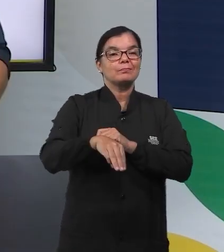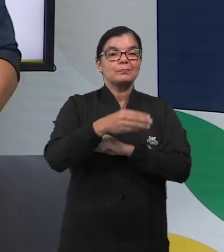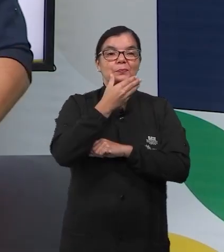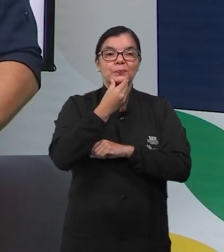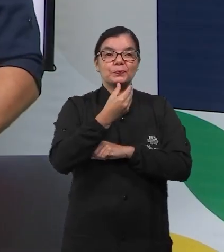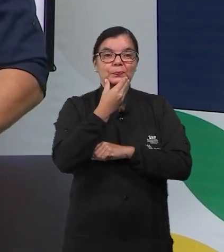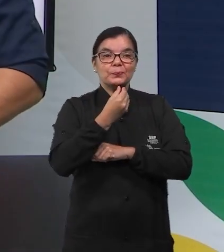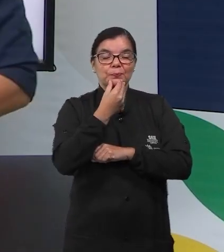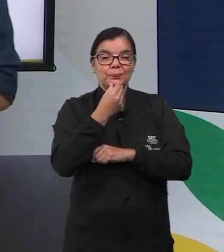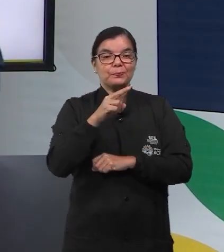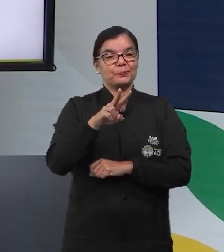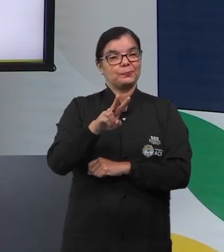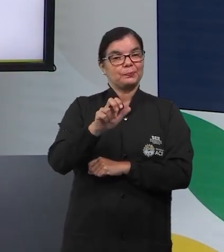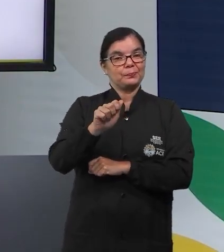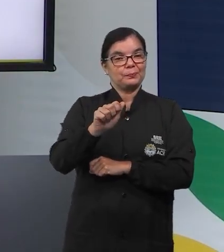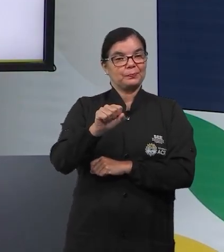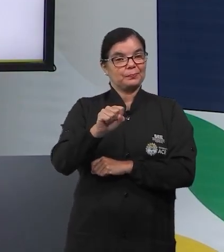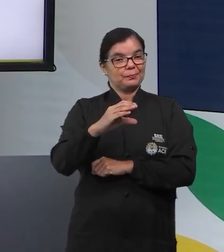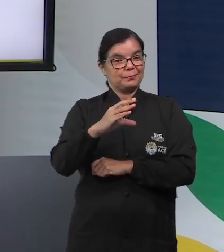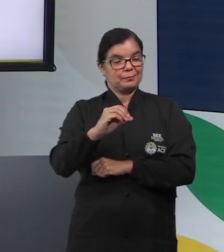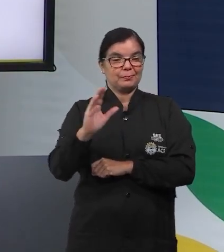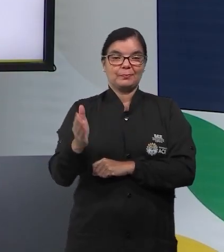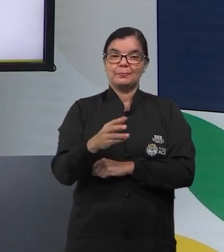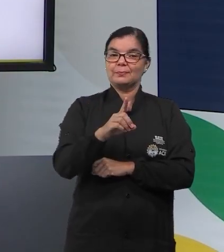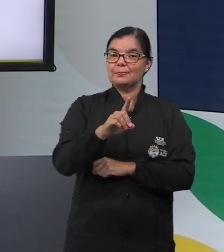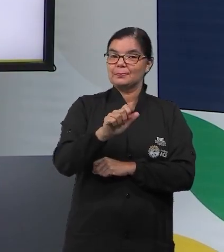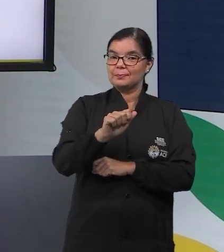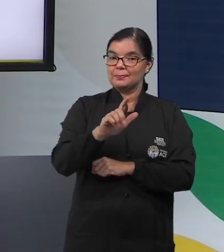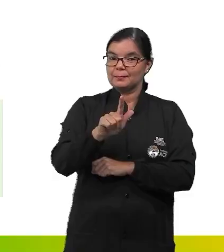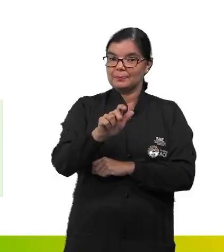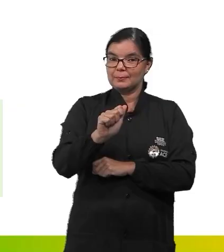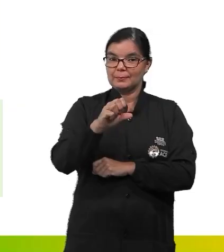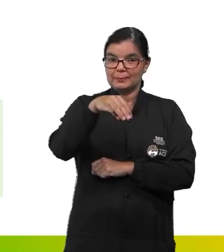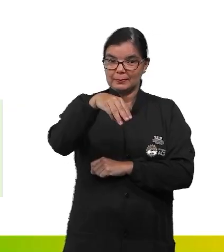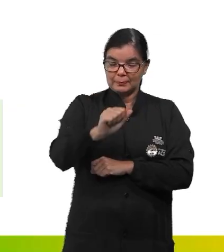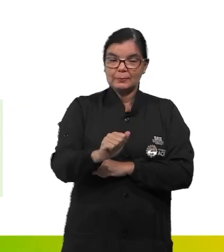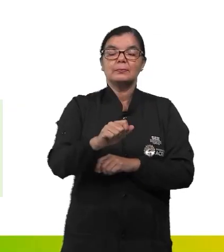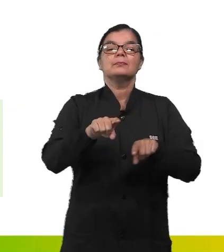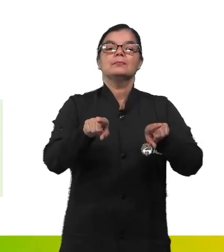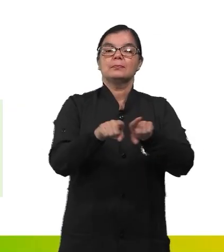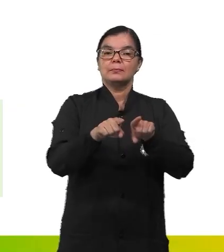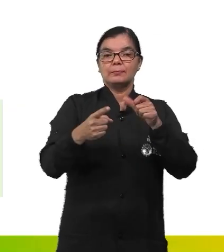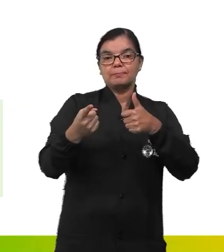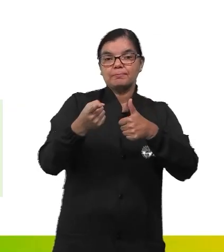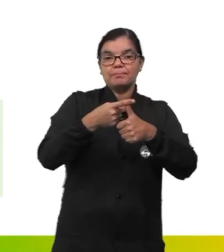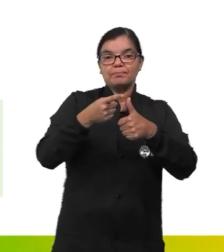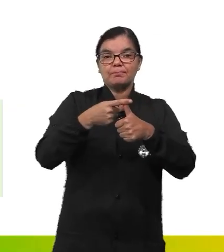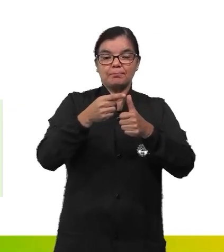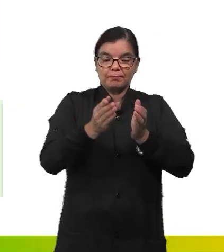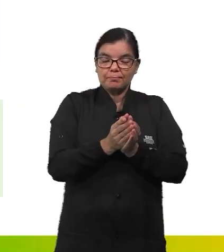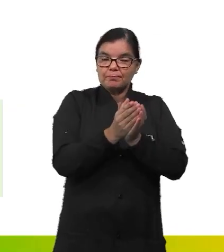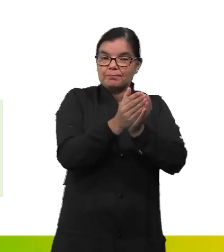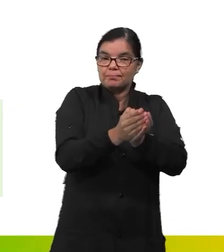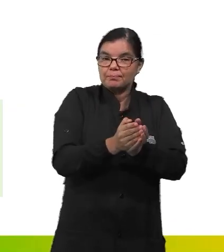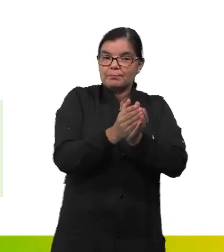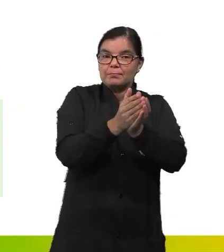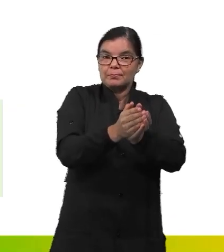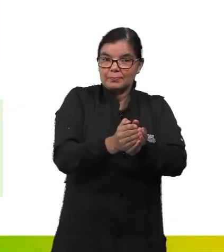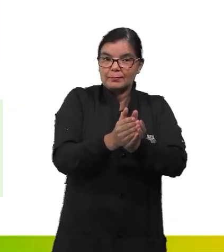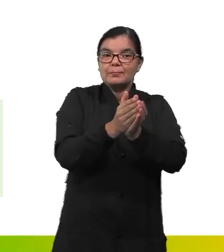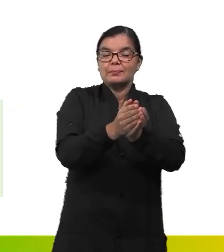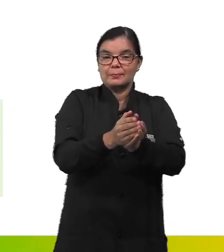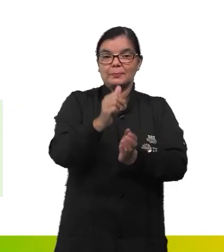aí, Vasco da Gama. Vasco da Gama estabeleceu a primeira rota marítima para